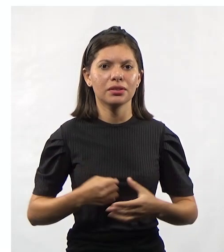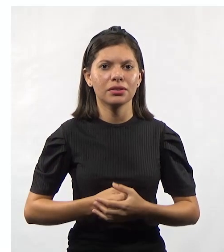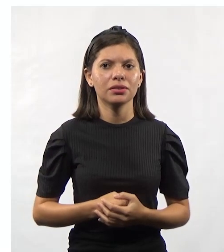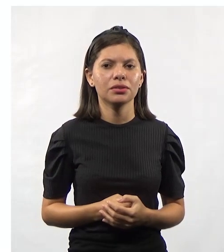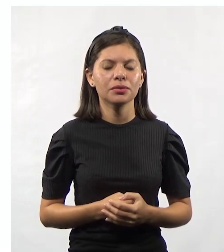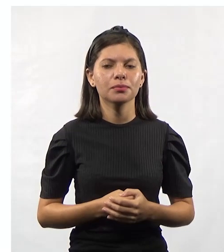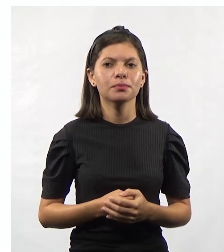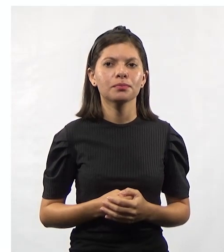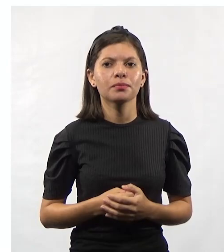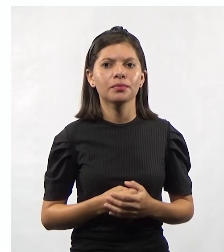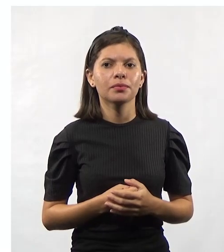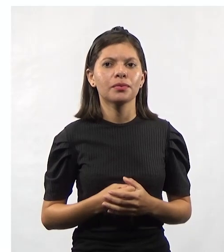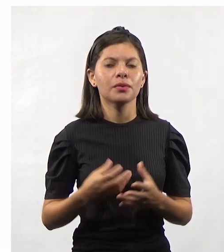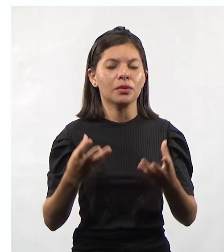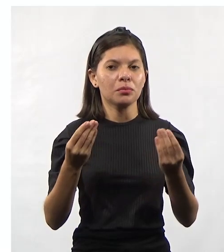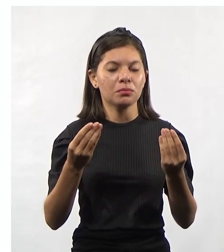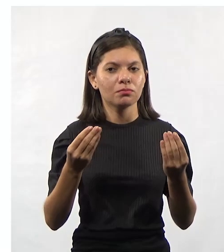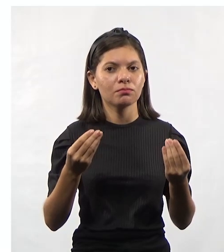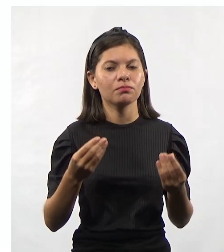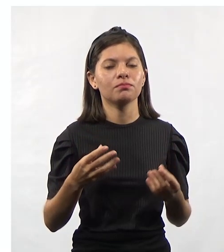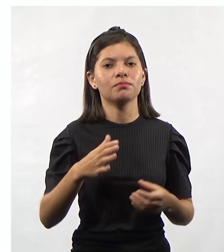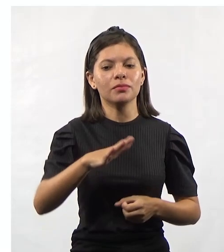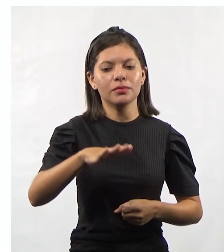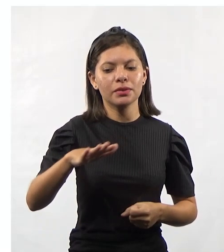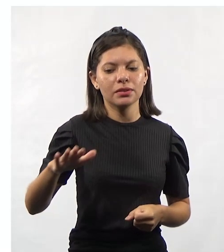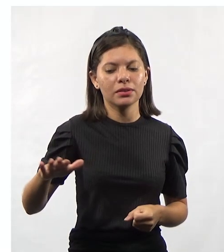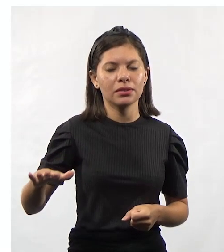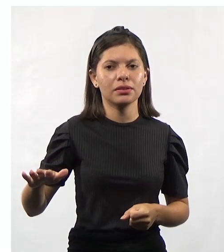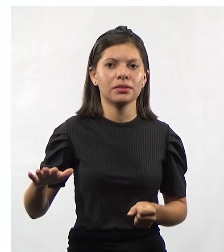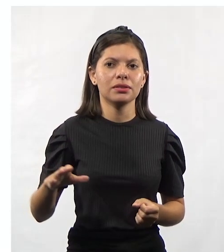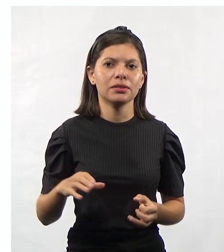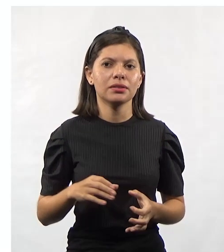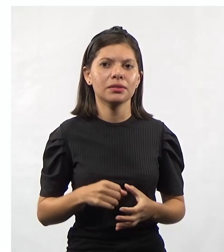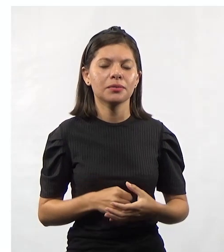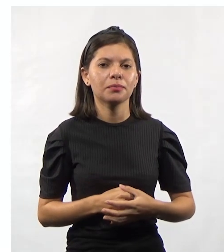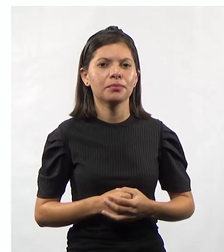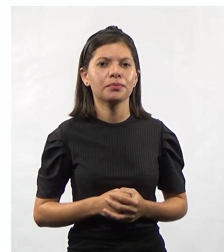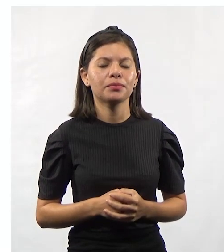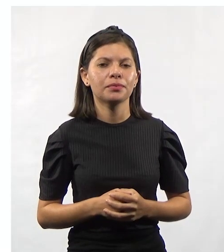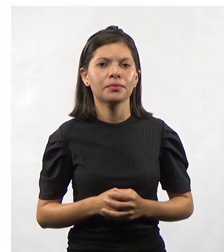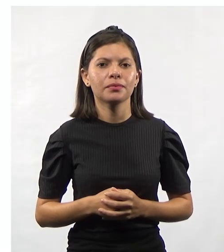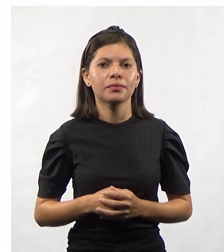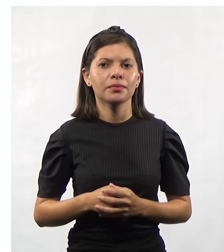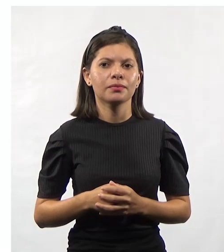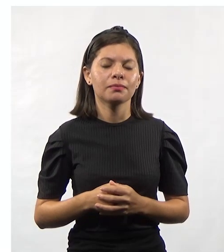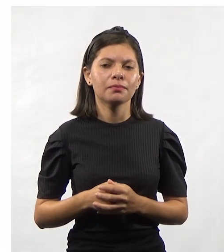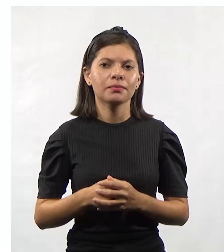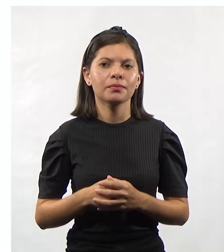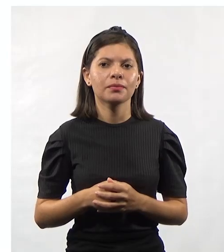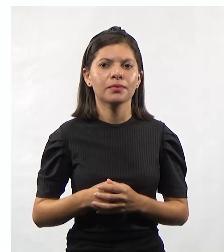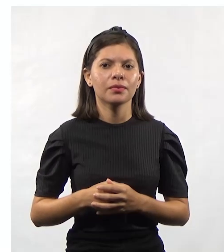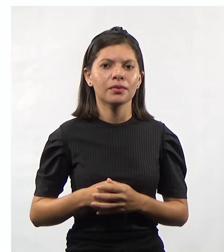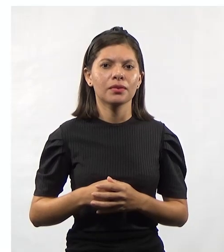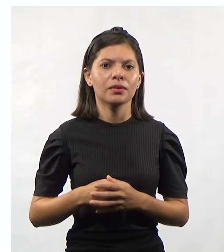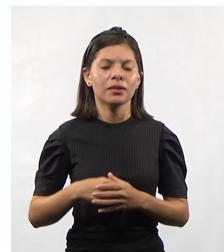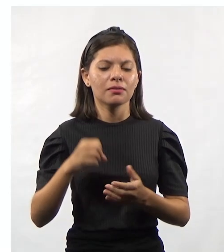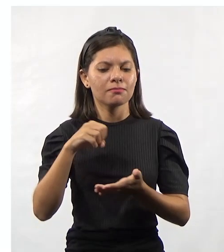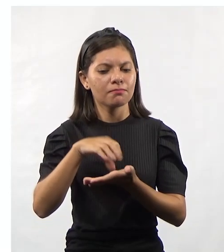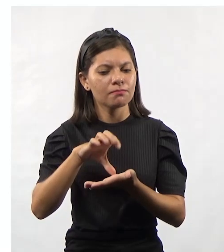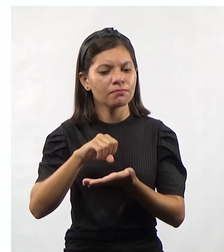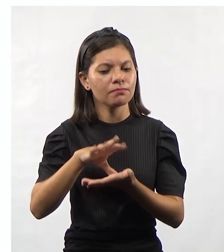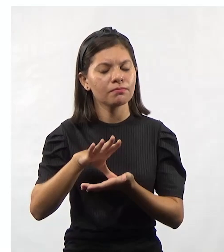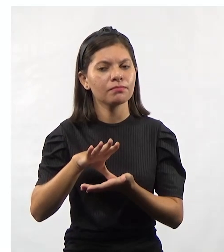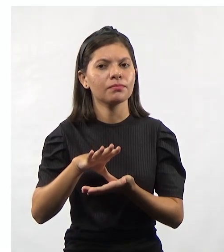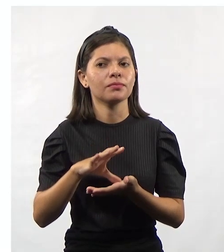essa diversidade, essa multiplicidade de adolescentes e de crianças com que nós